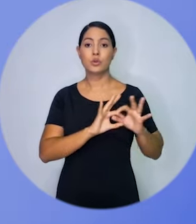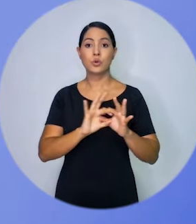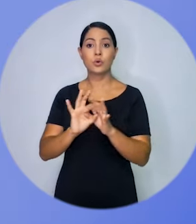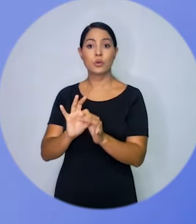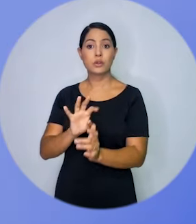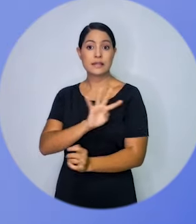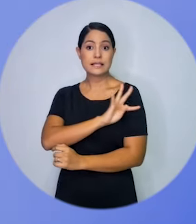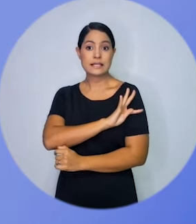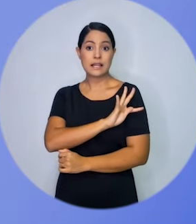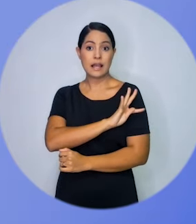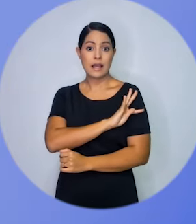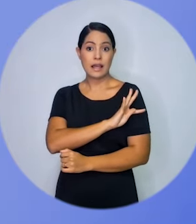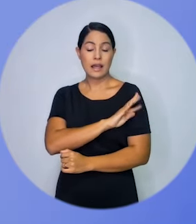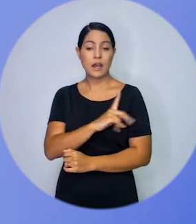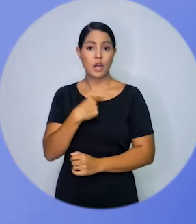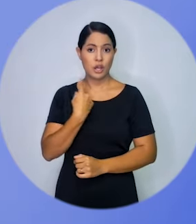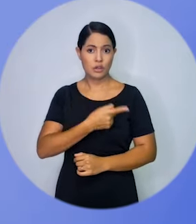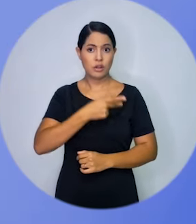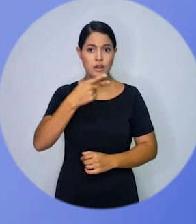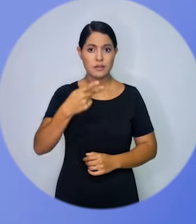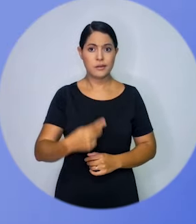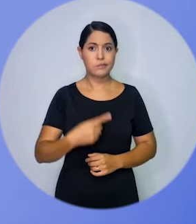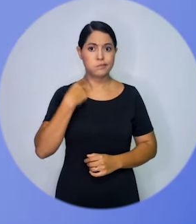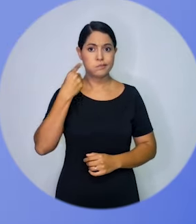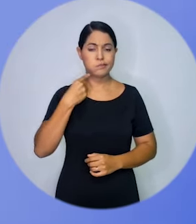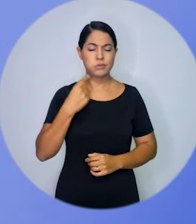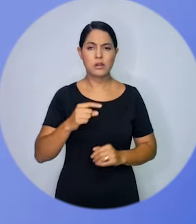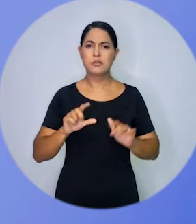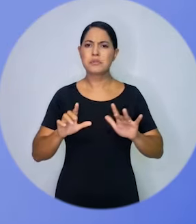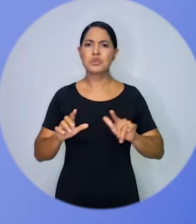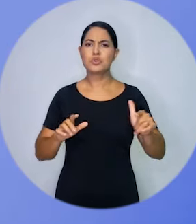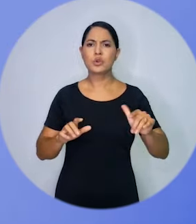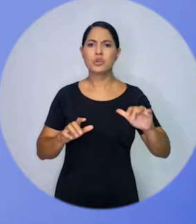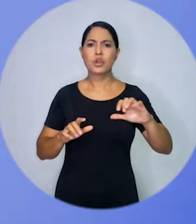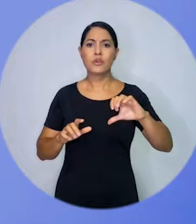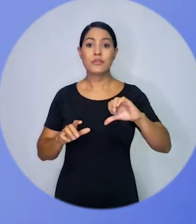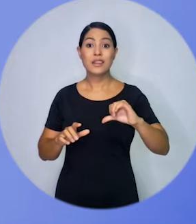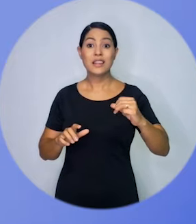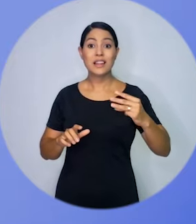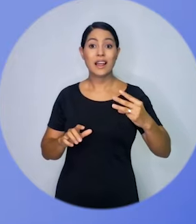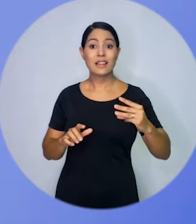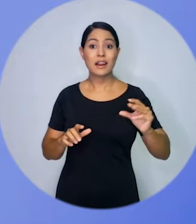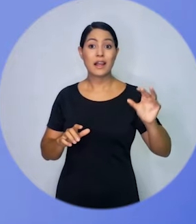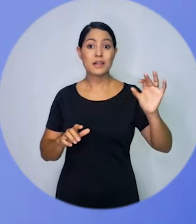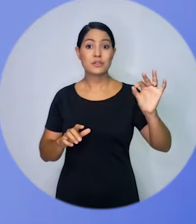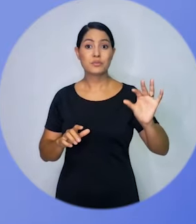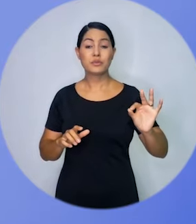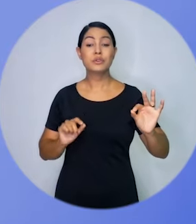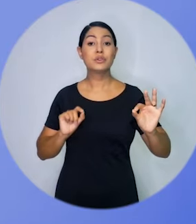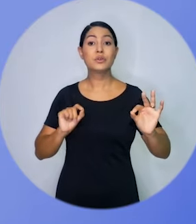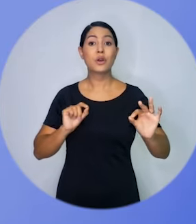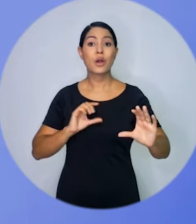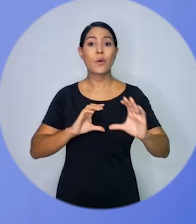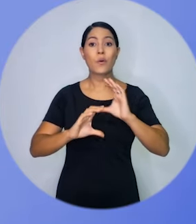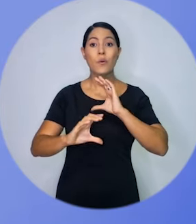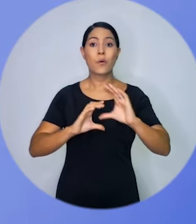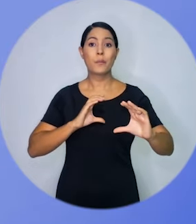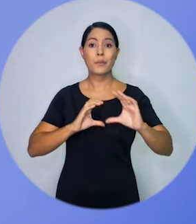nós comunicamos, ou seja, a parte técnica voltada aqui para a advocacia. Os